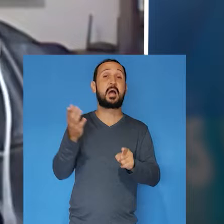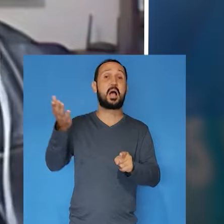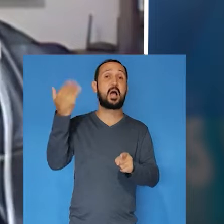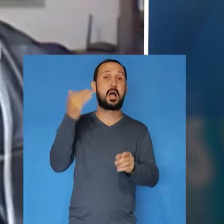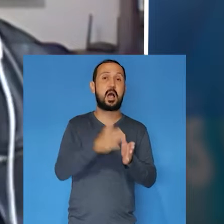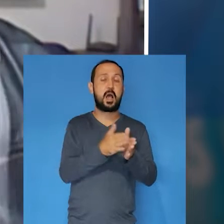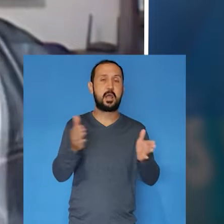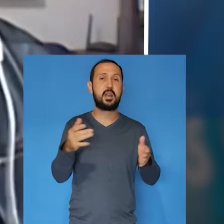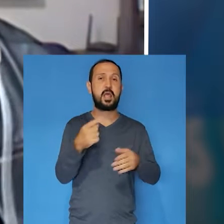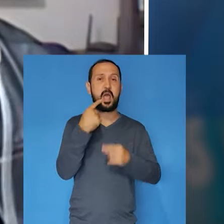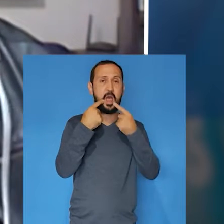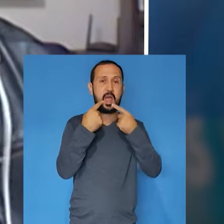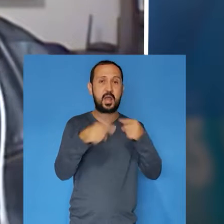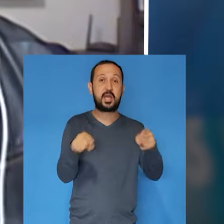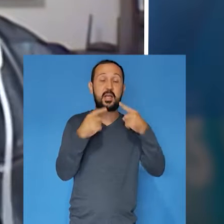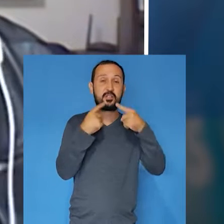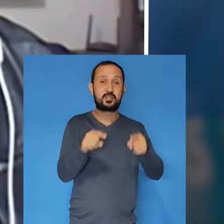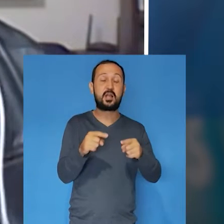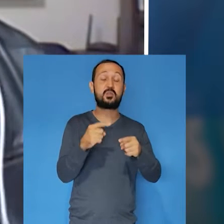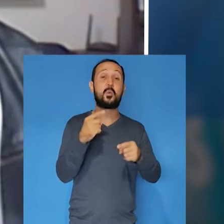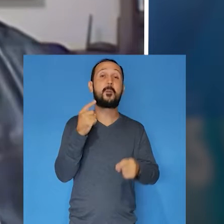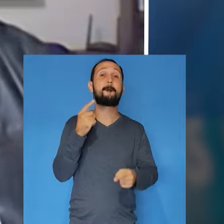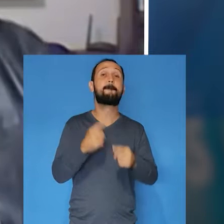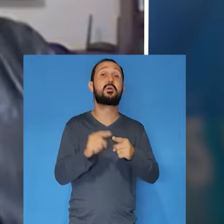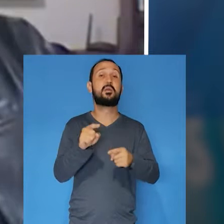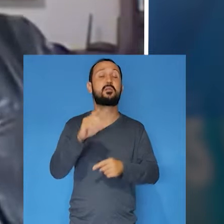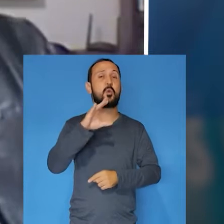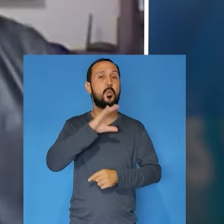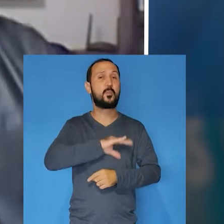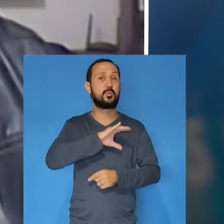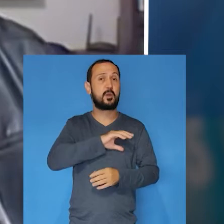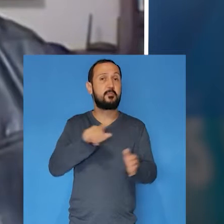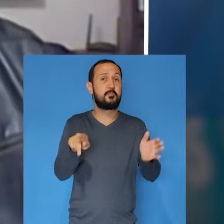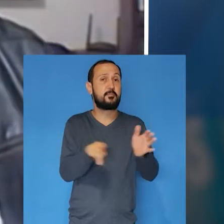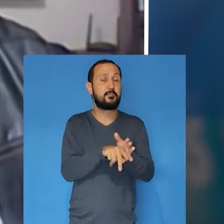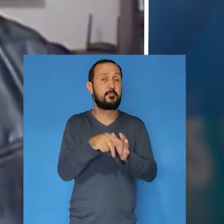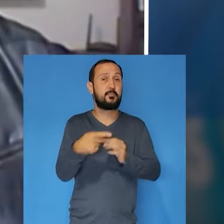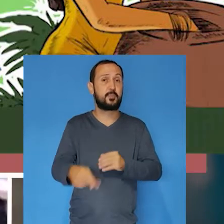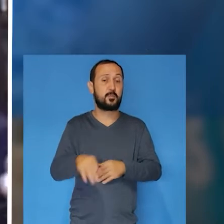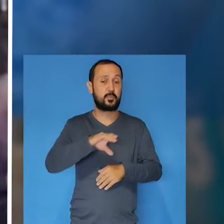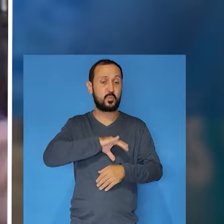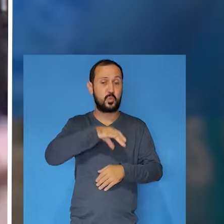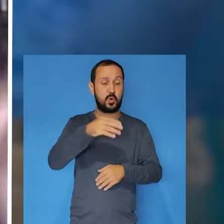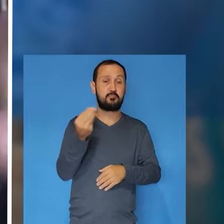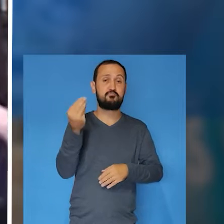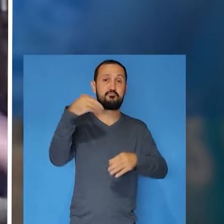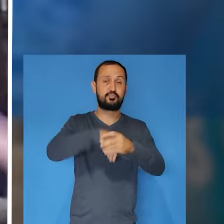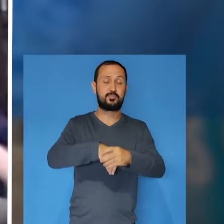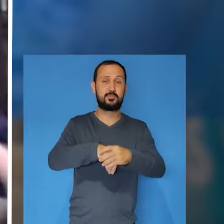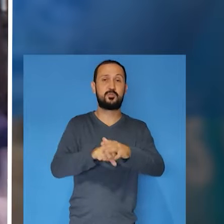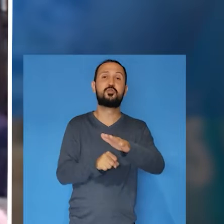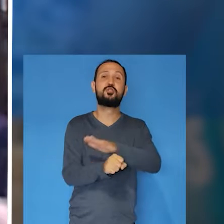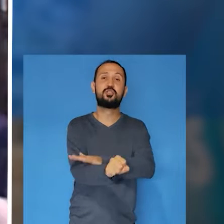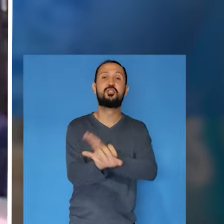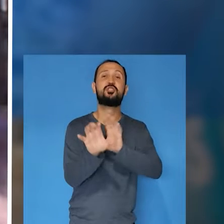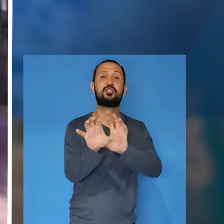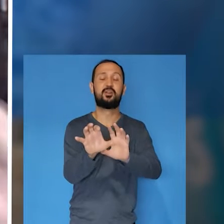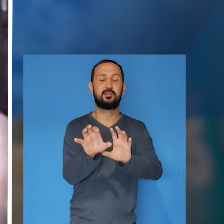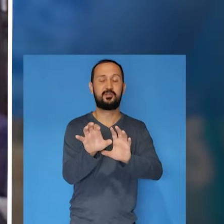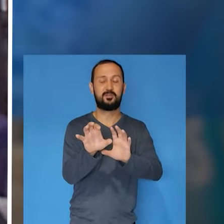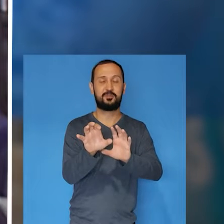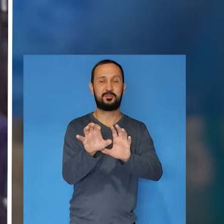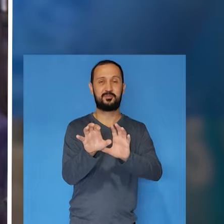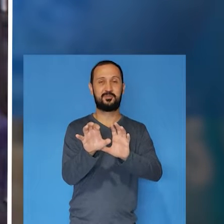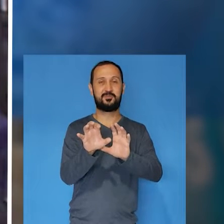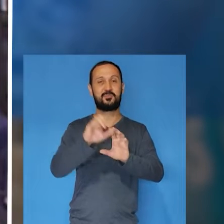no período, né, ele é criticado justamente por trazer o português lusitano para uma dimensão brasileira. A forma